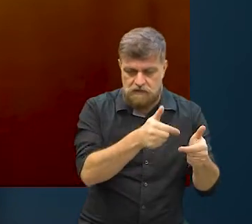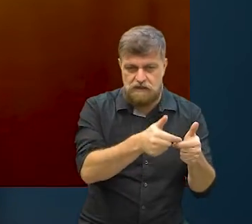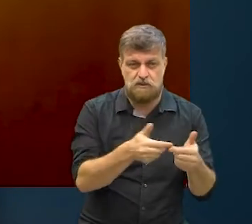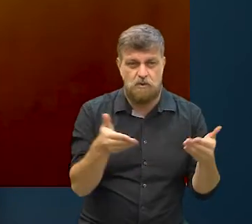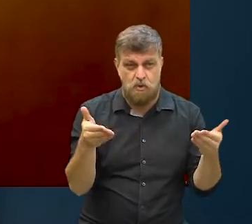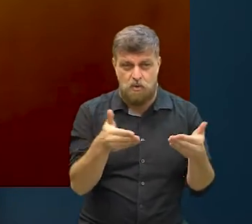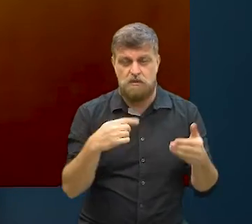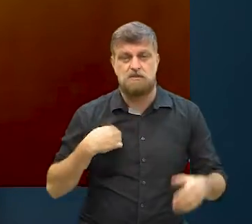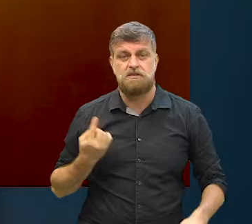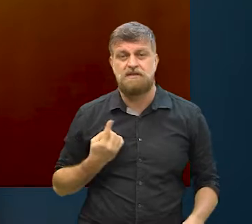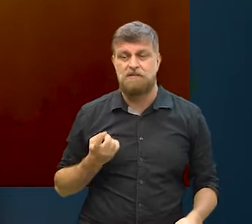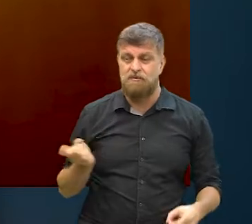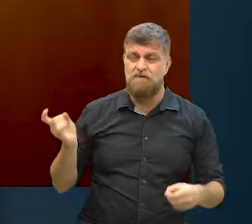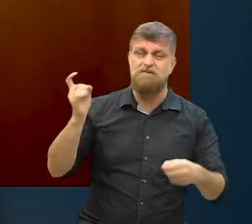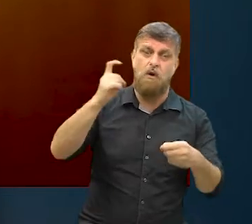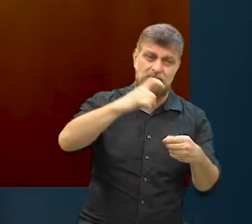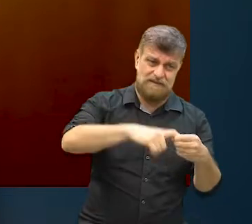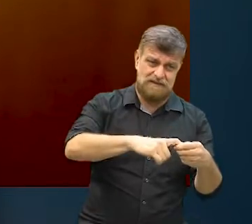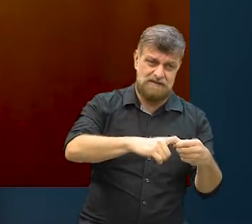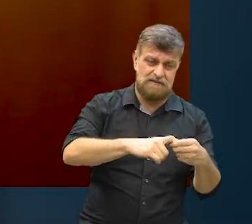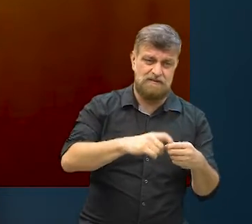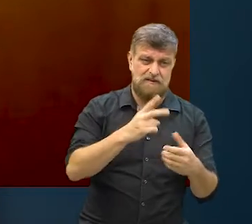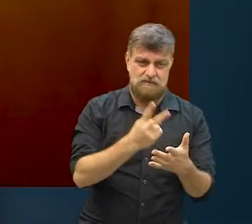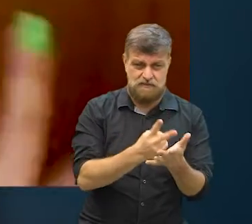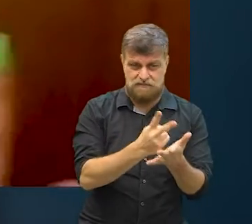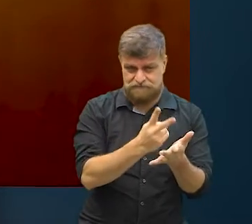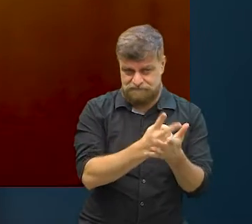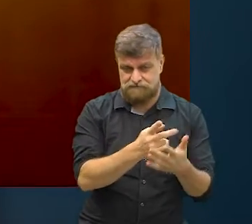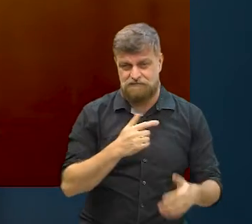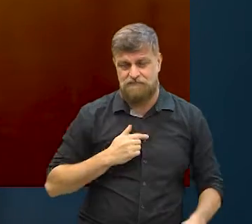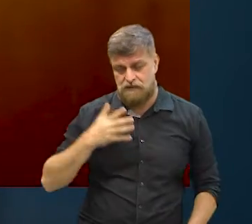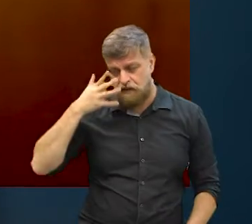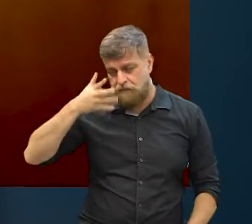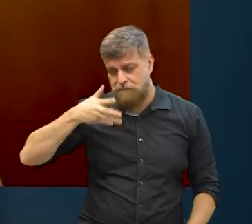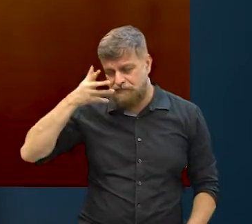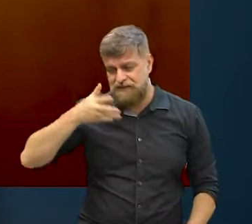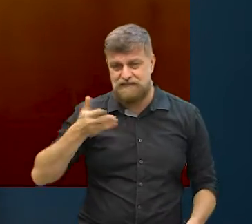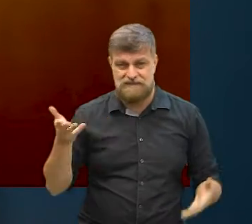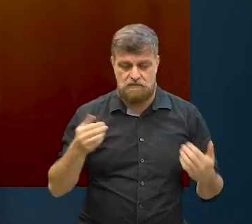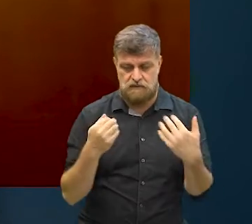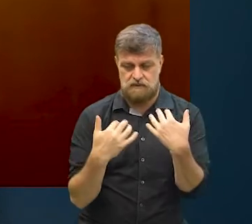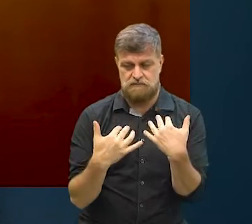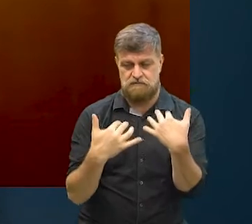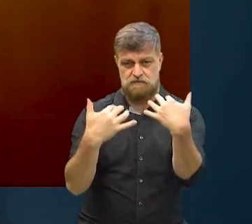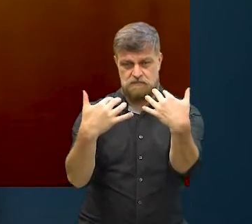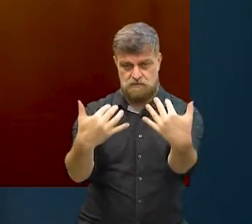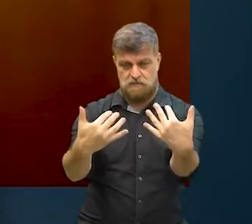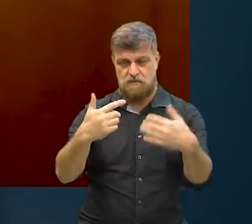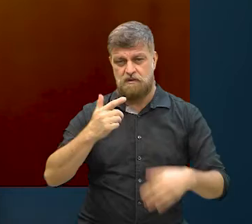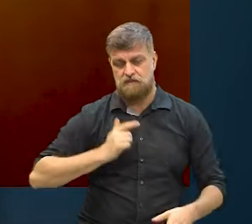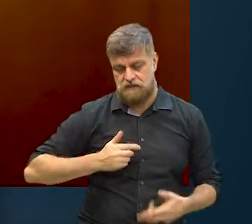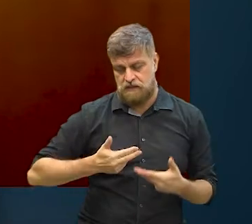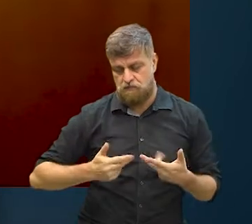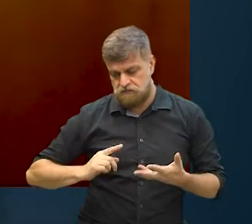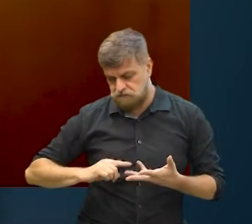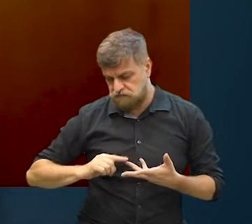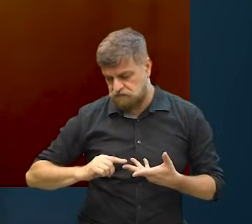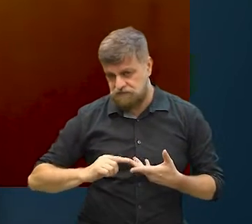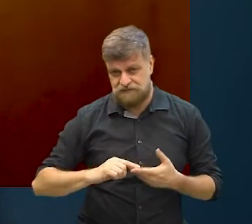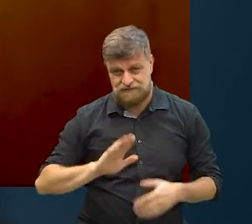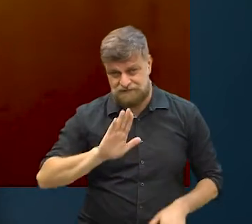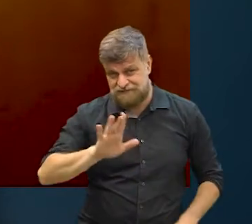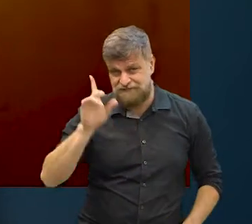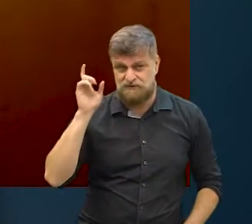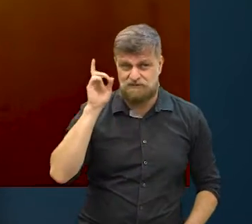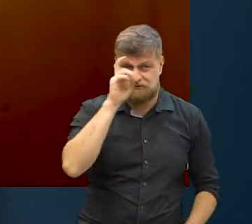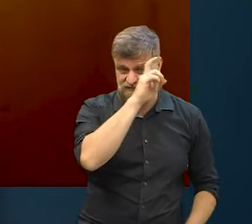na verdade, a gente está voltando, né? Porque para palestra, agora que começou aí ter algumas coisas,